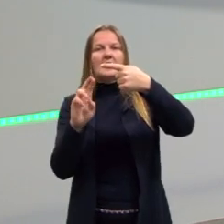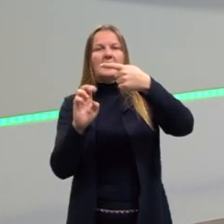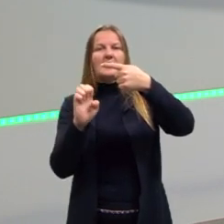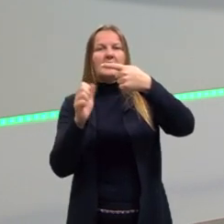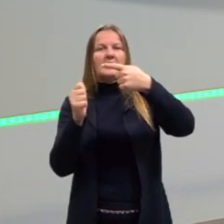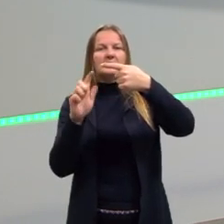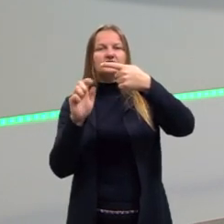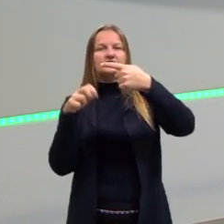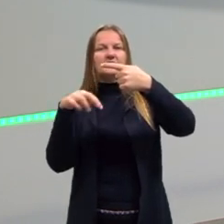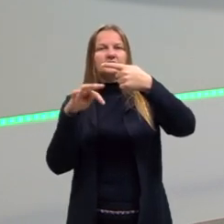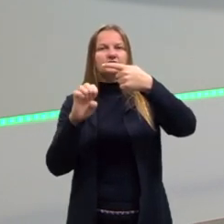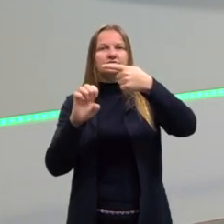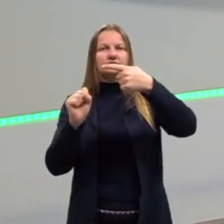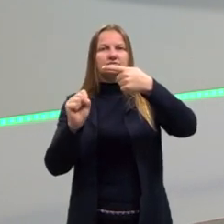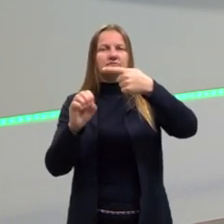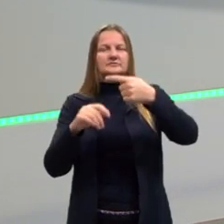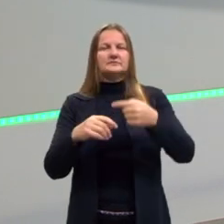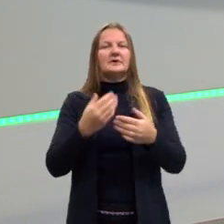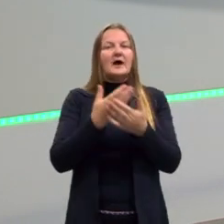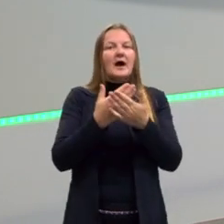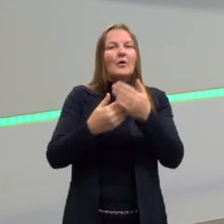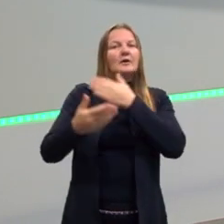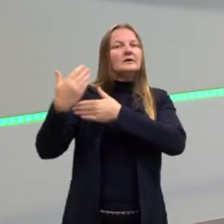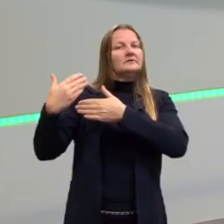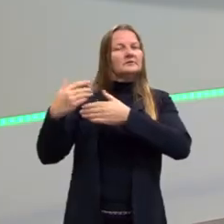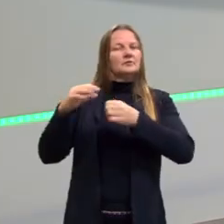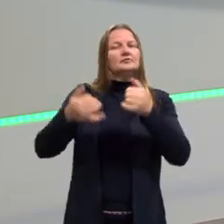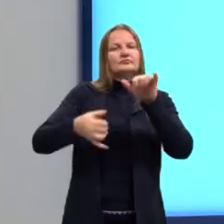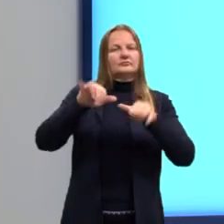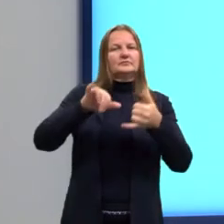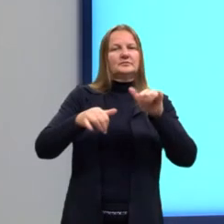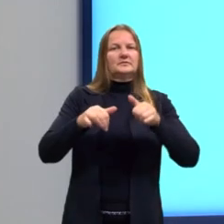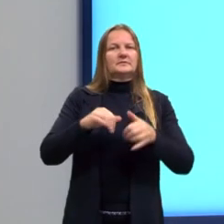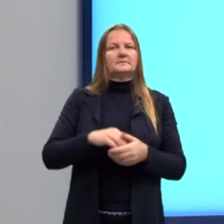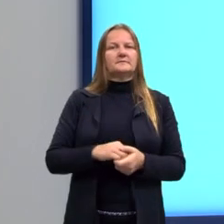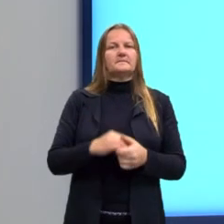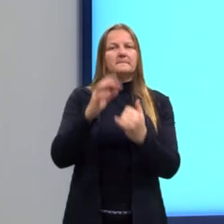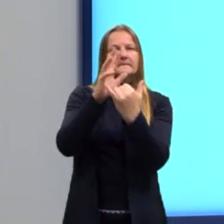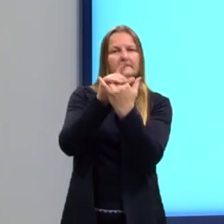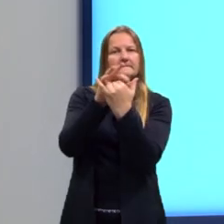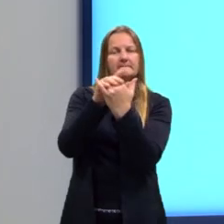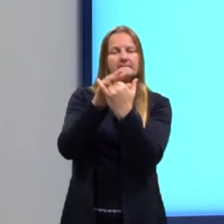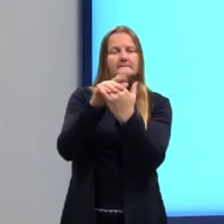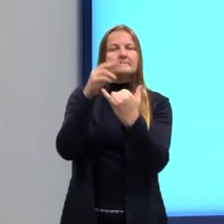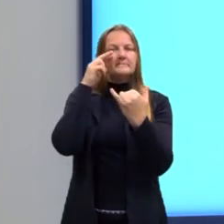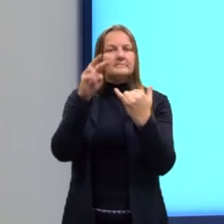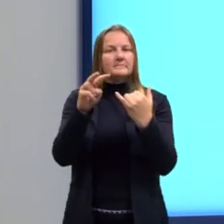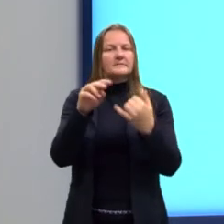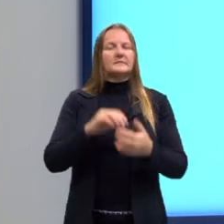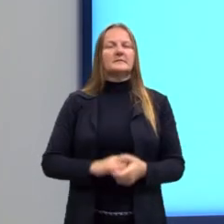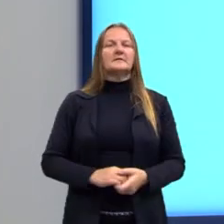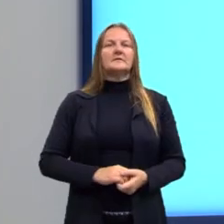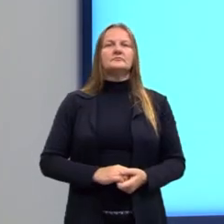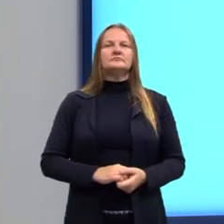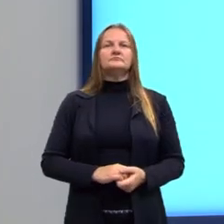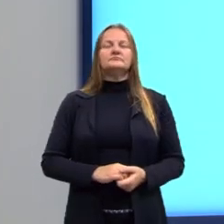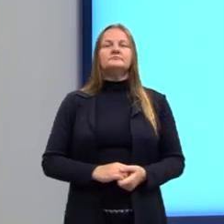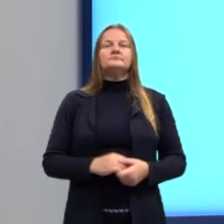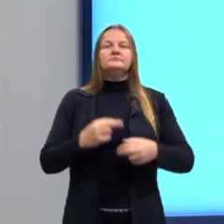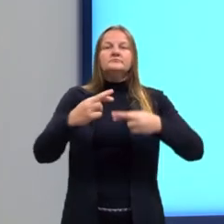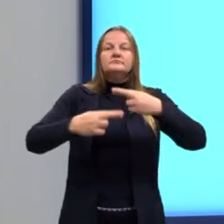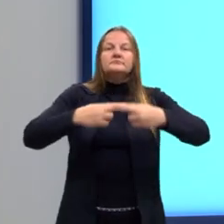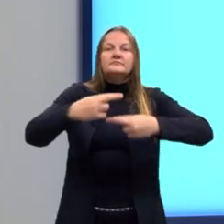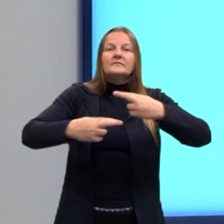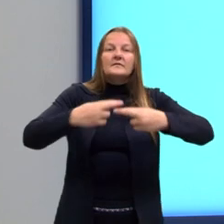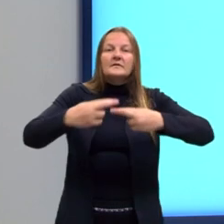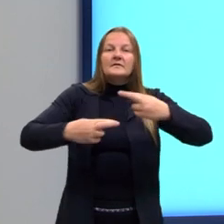é importante Dá uma olhadinha aí na aula anterior de química que tá lá no nosso YouTube então a reação